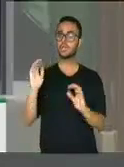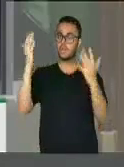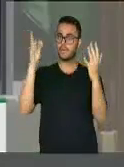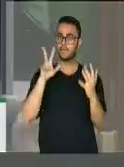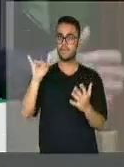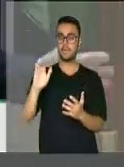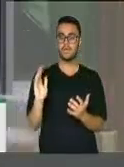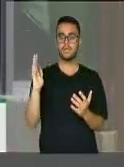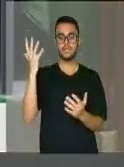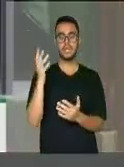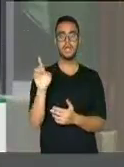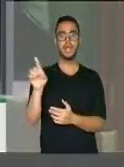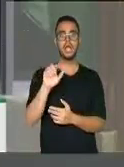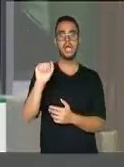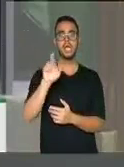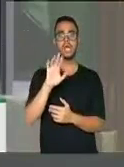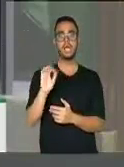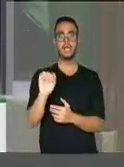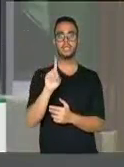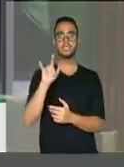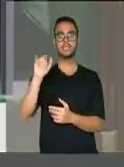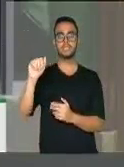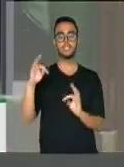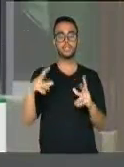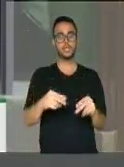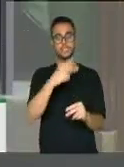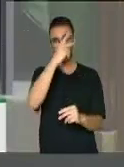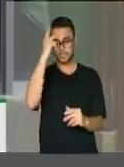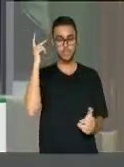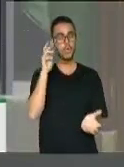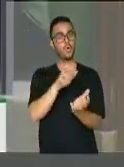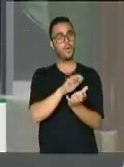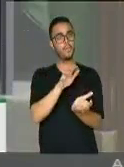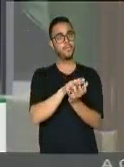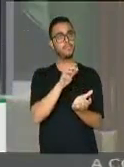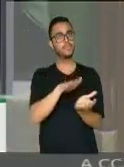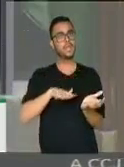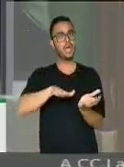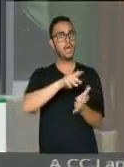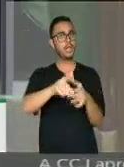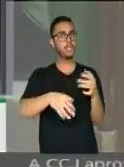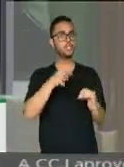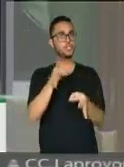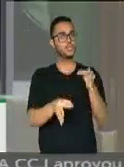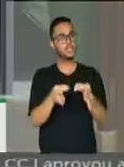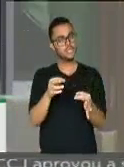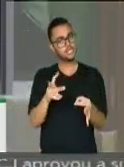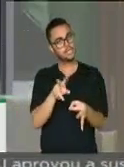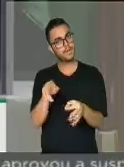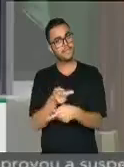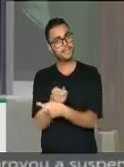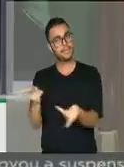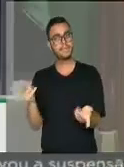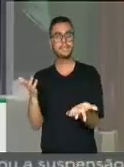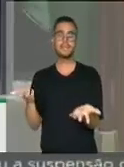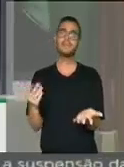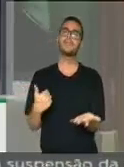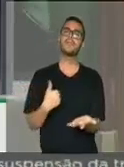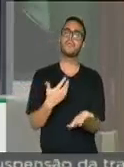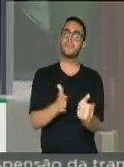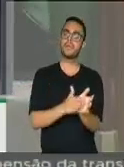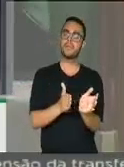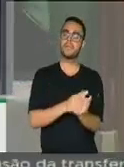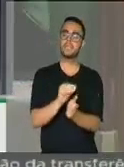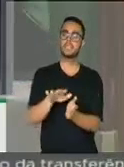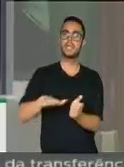Arcádia e todo o mundo jurídico pernambucano estará presente. De modo que daqui eu encaminho os nossos parabéns à